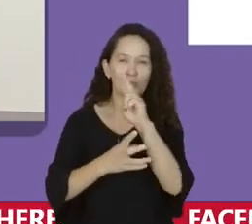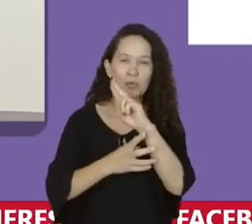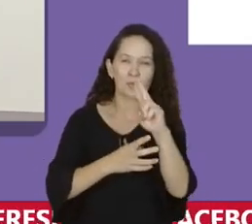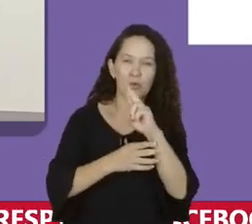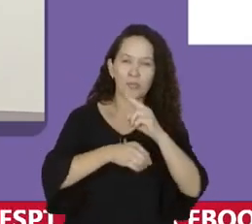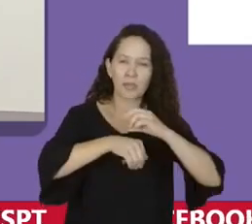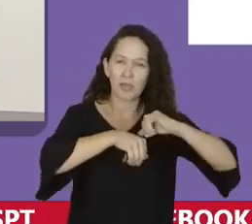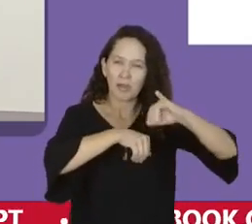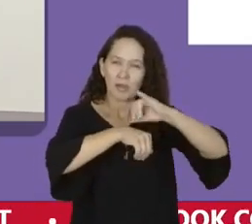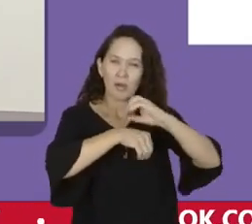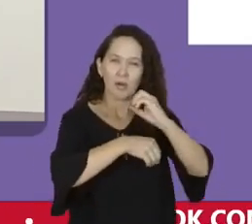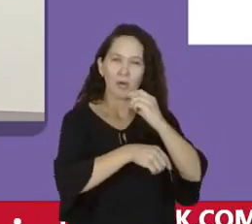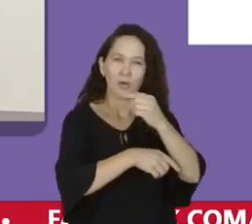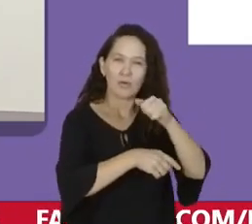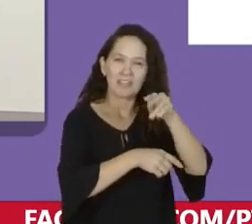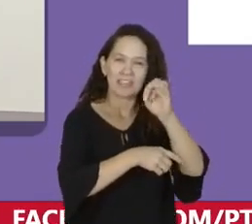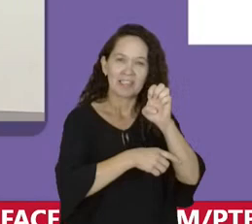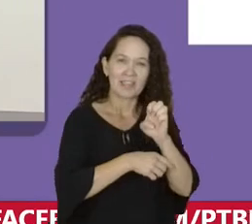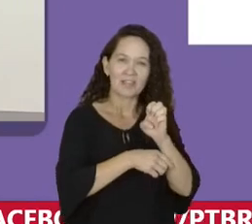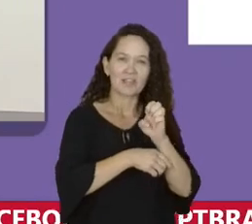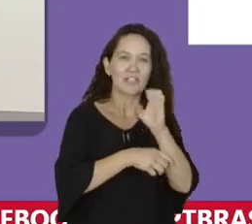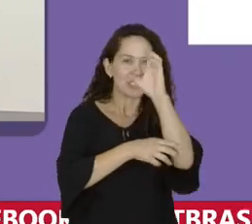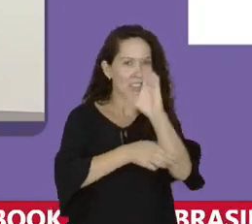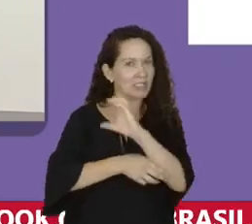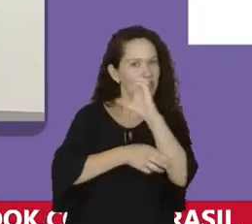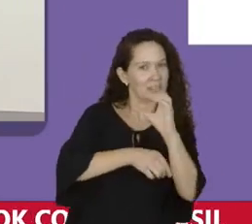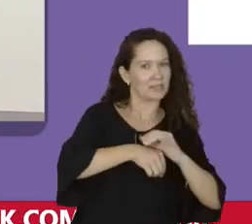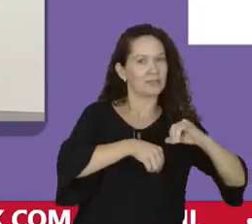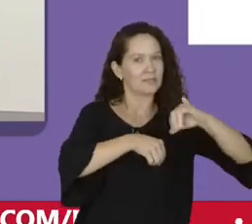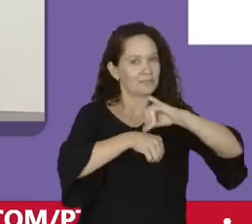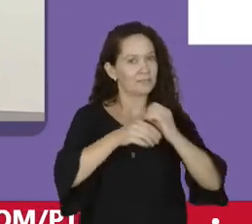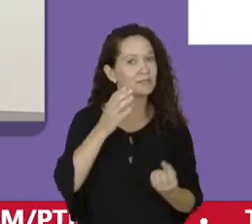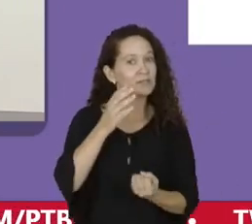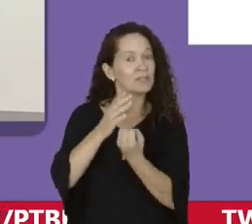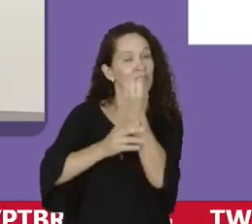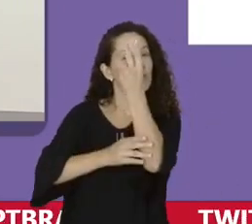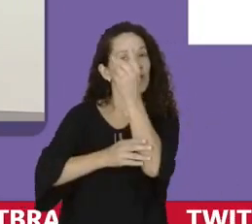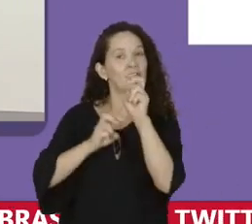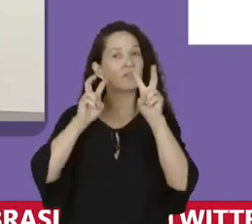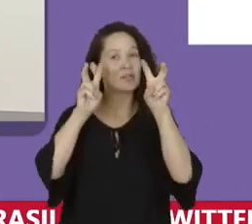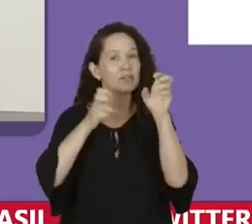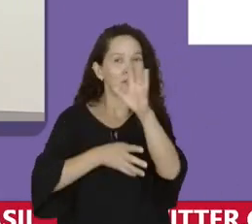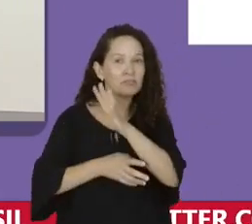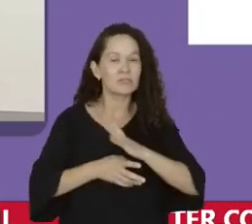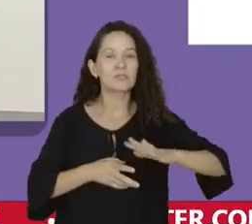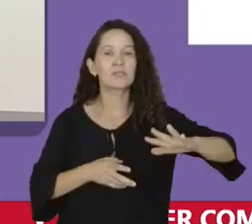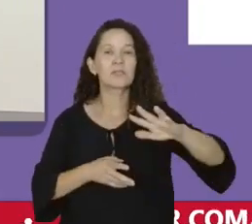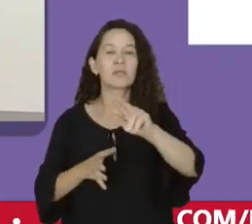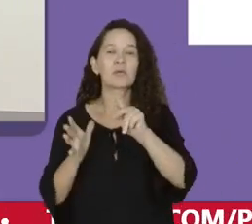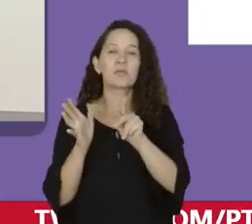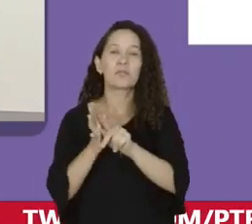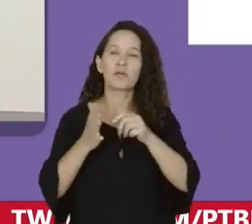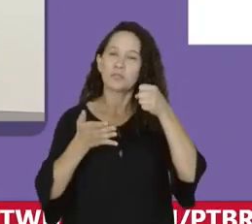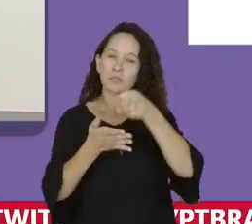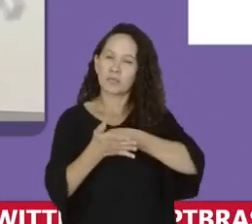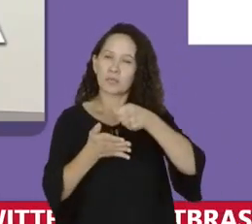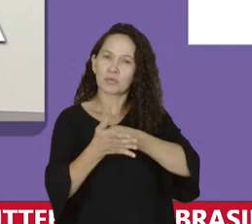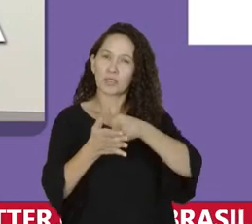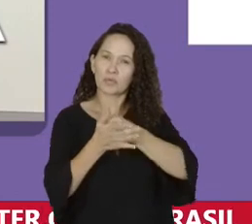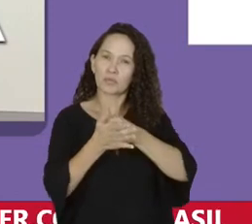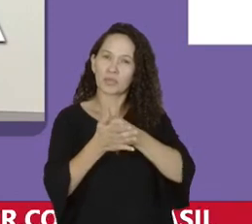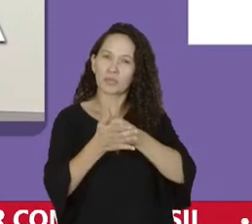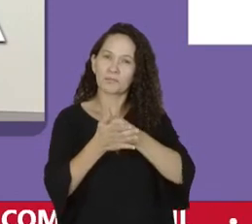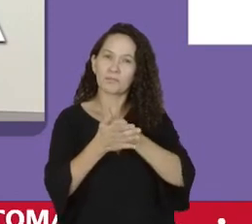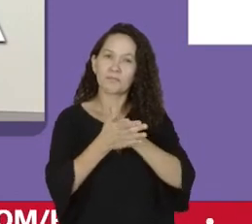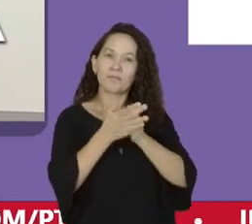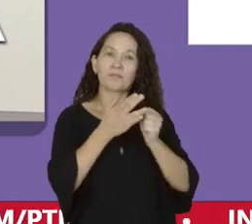chamado Ocidente capitalista cristão, criada no âmbito da luta anticomunista